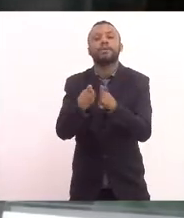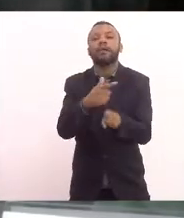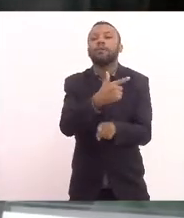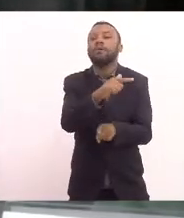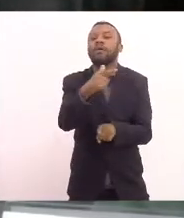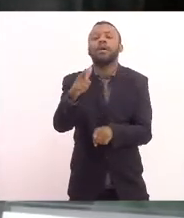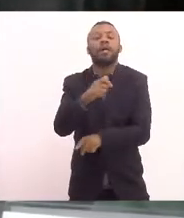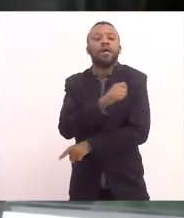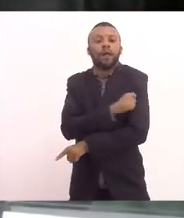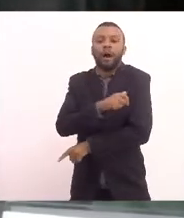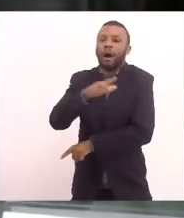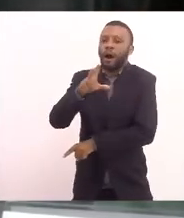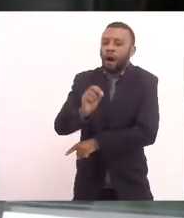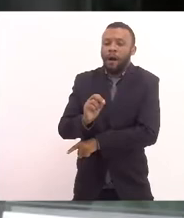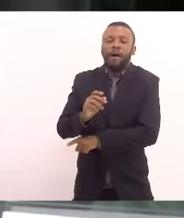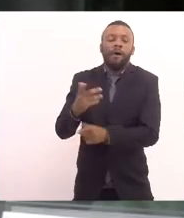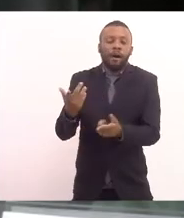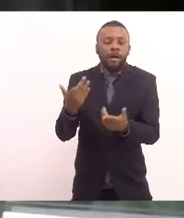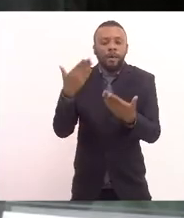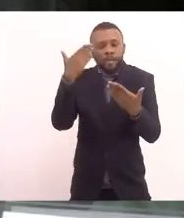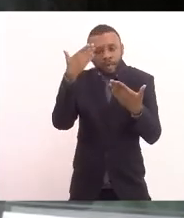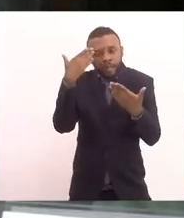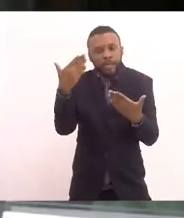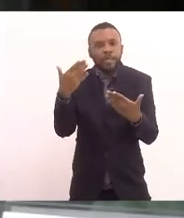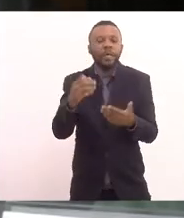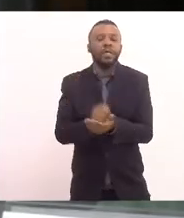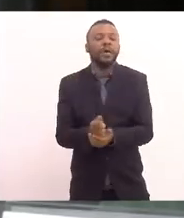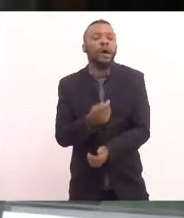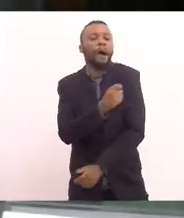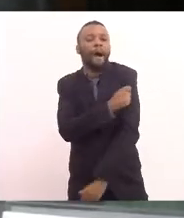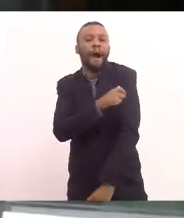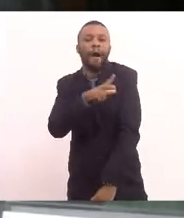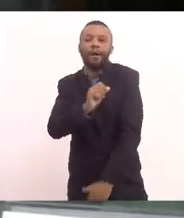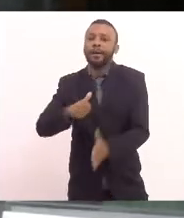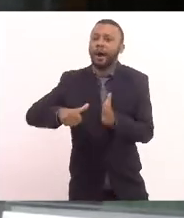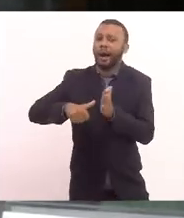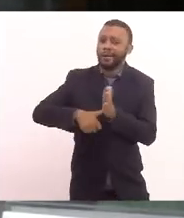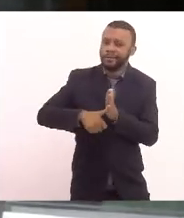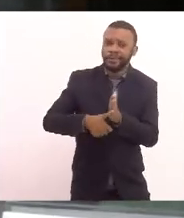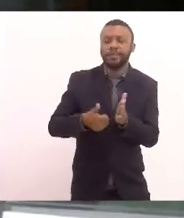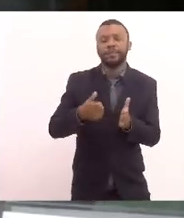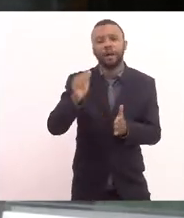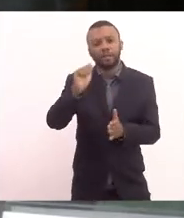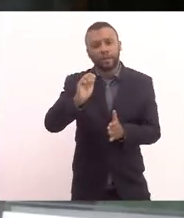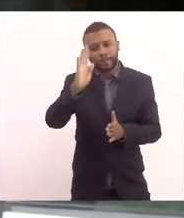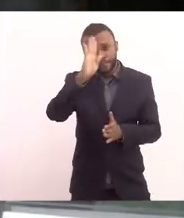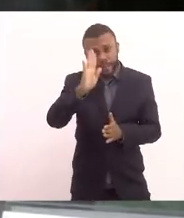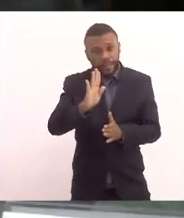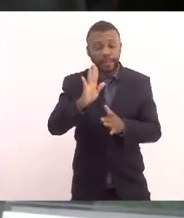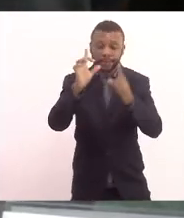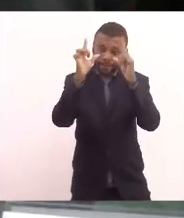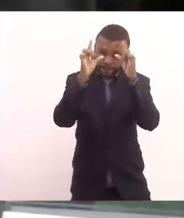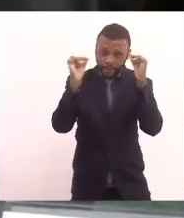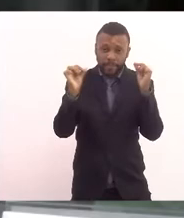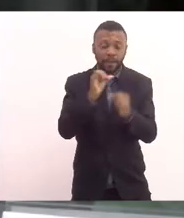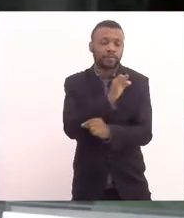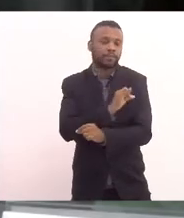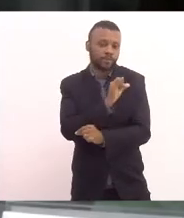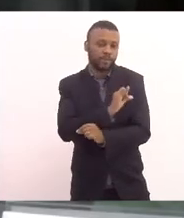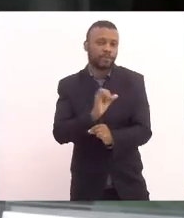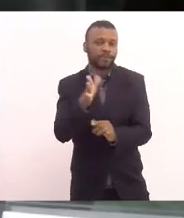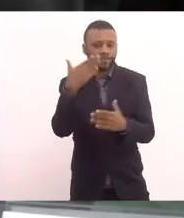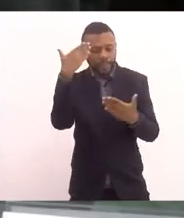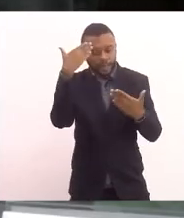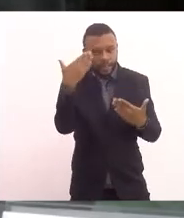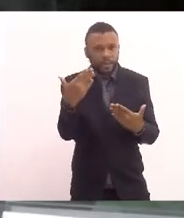também, também aos estudantes associados à Associação Brasileira de Enfermagem Rio de Janeiro. Agradeço